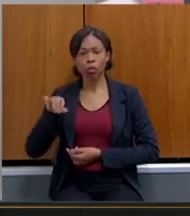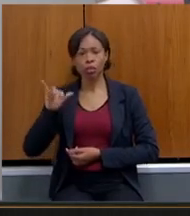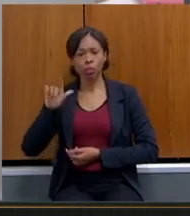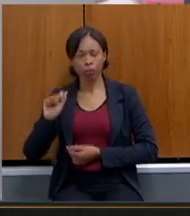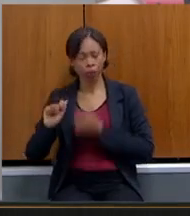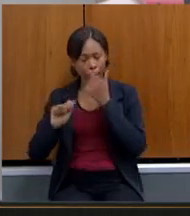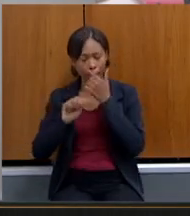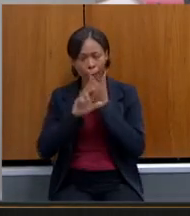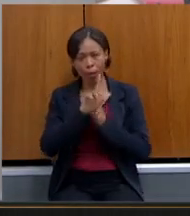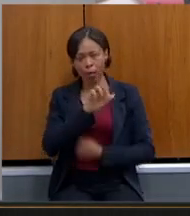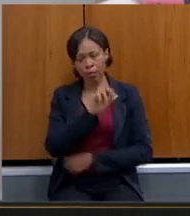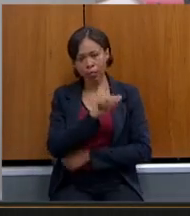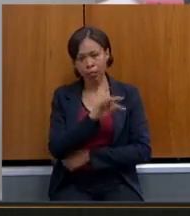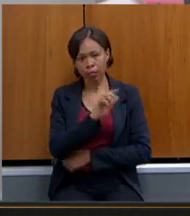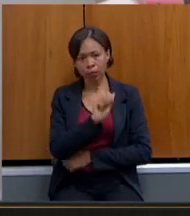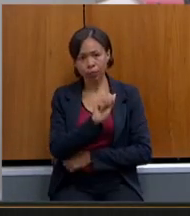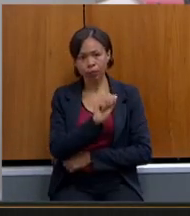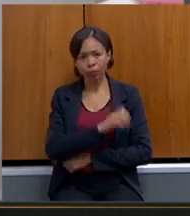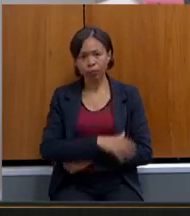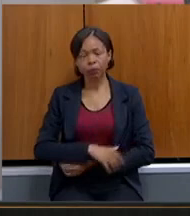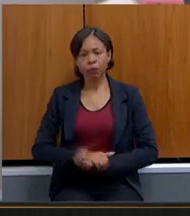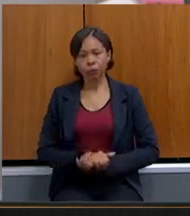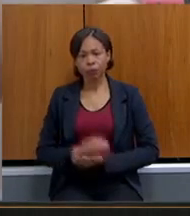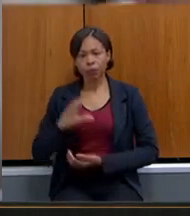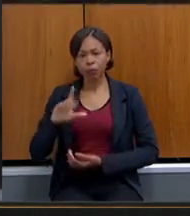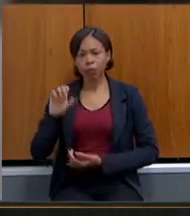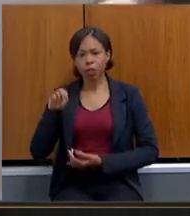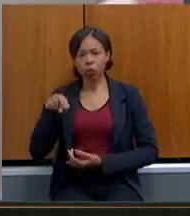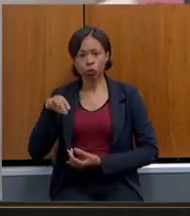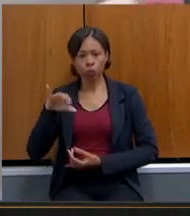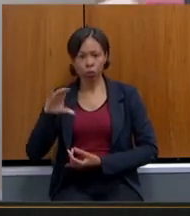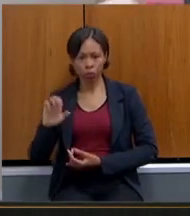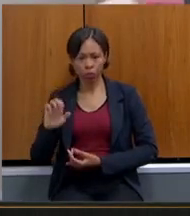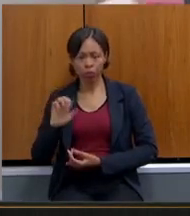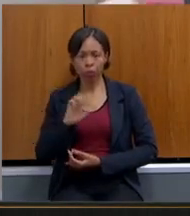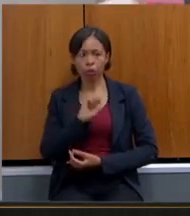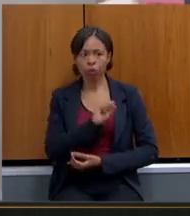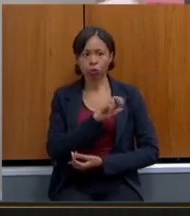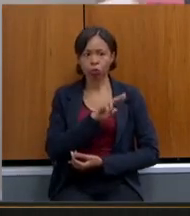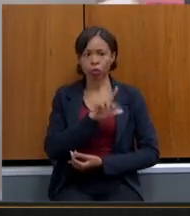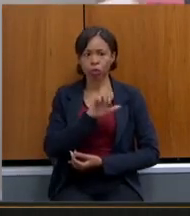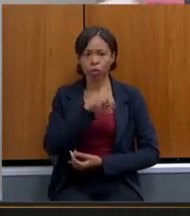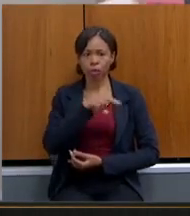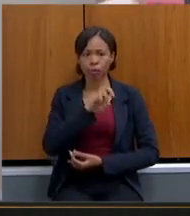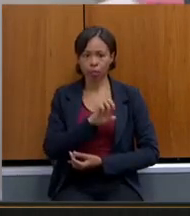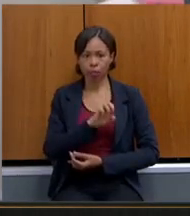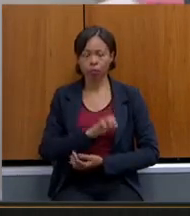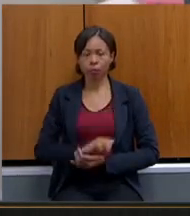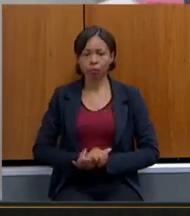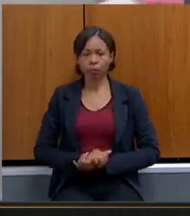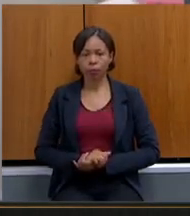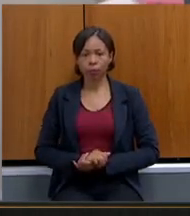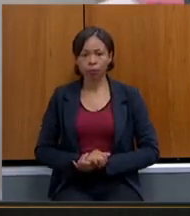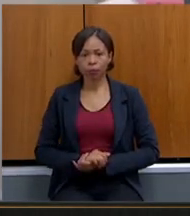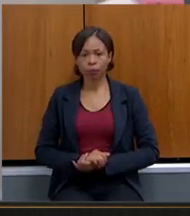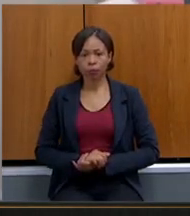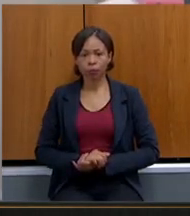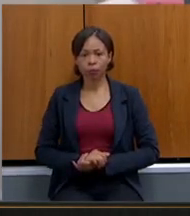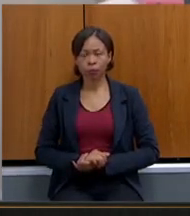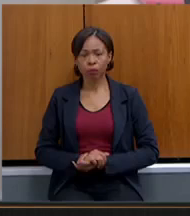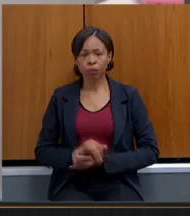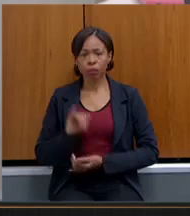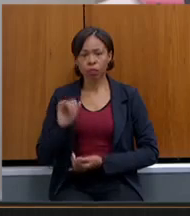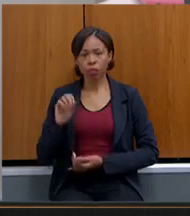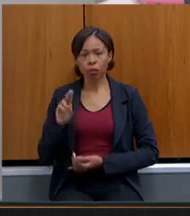Renata flagra a pleurite Alvares Suelene de Oliveira e o